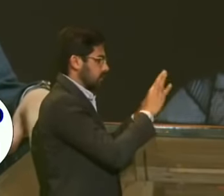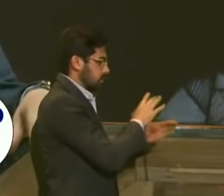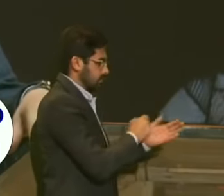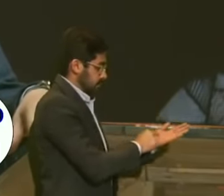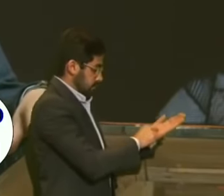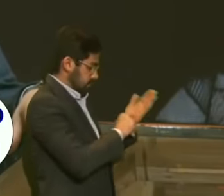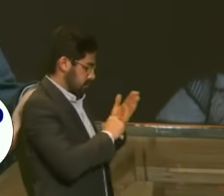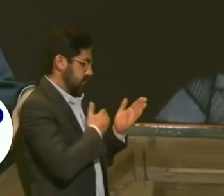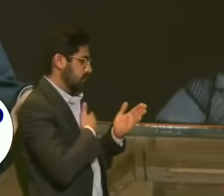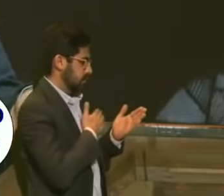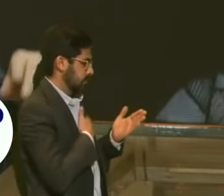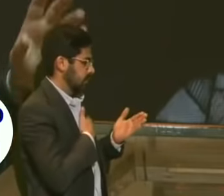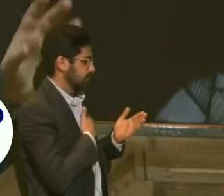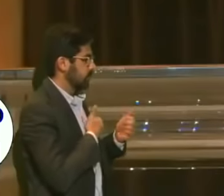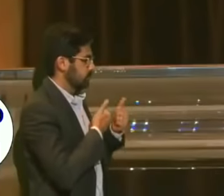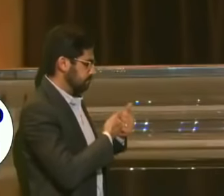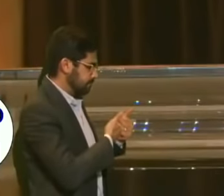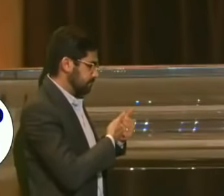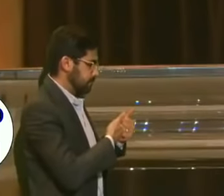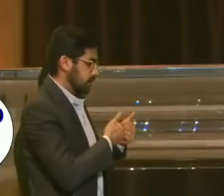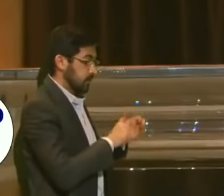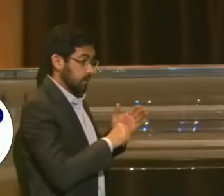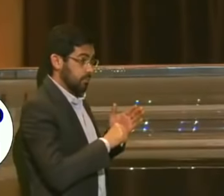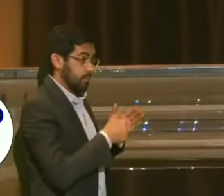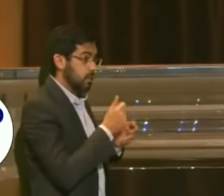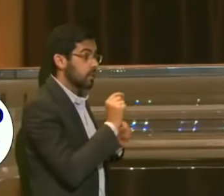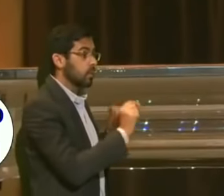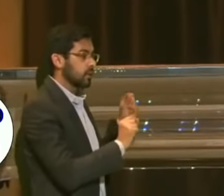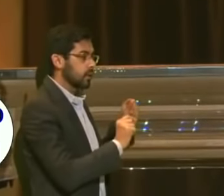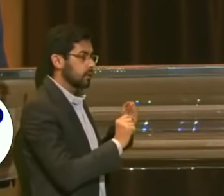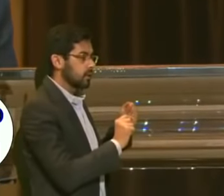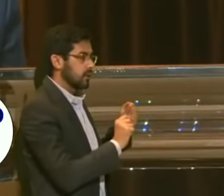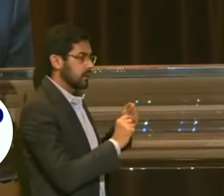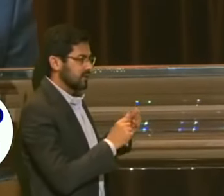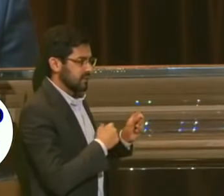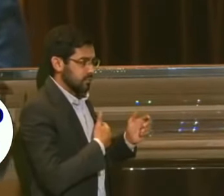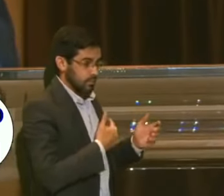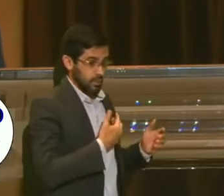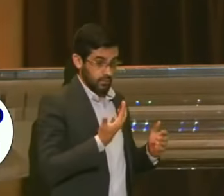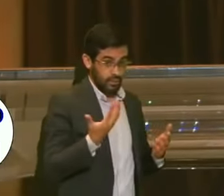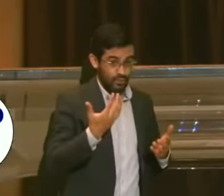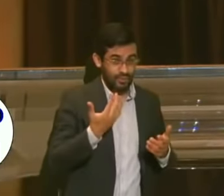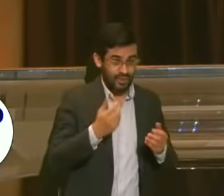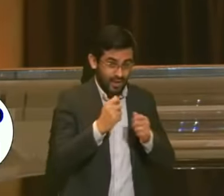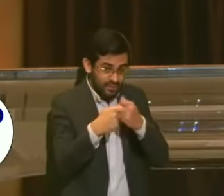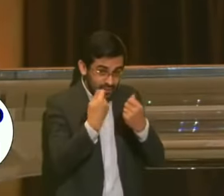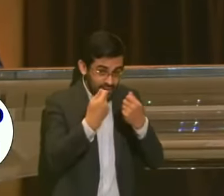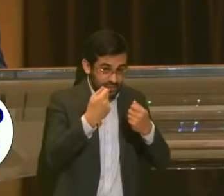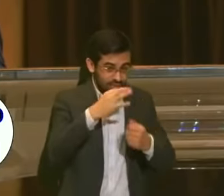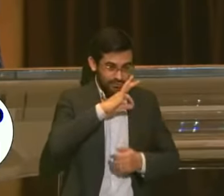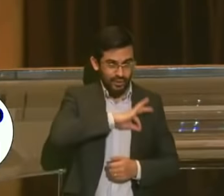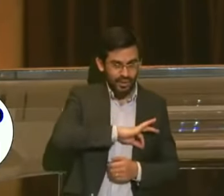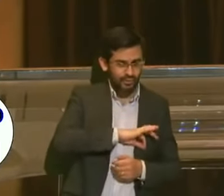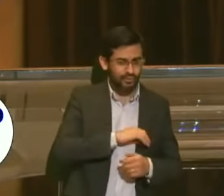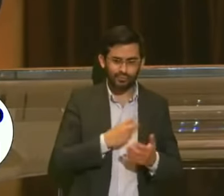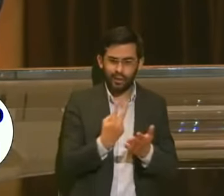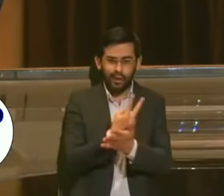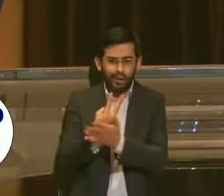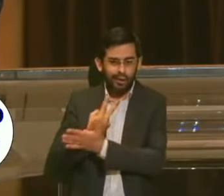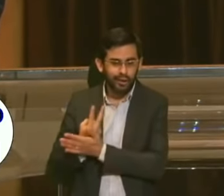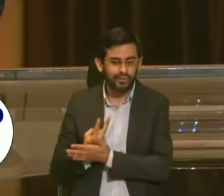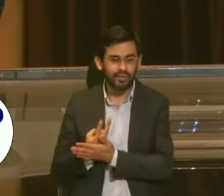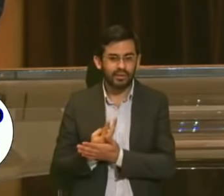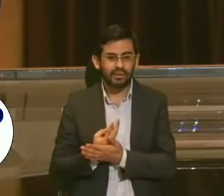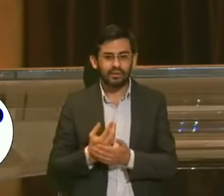mim. E aí, como primeira coisa que ele me mostrou, que o meu orçamento estava todo furado, que eu projetava